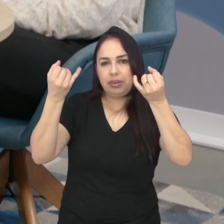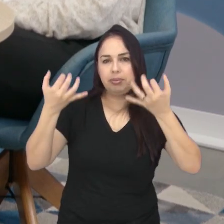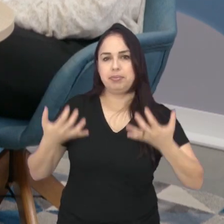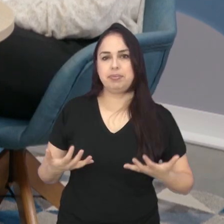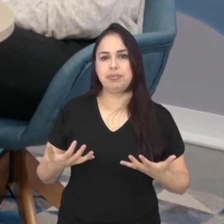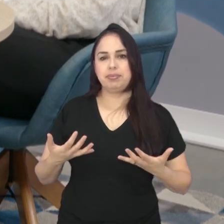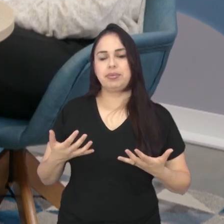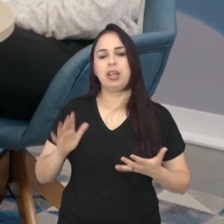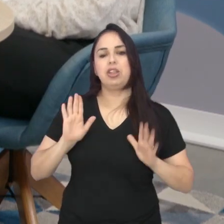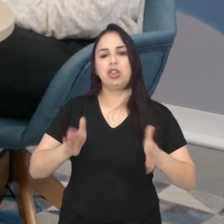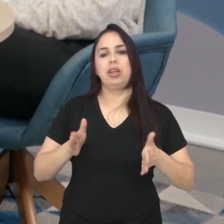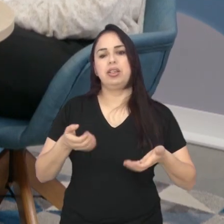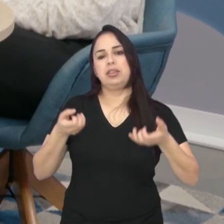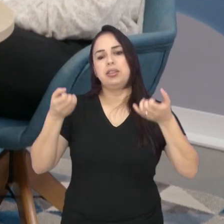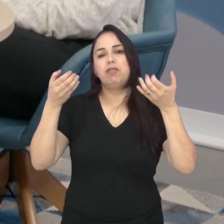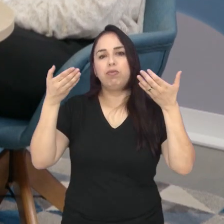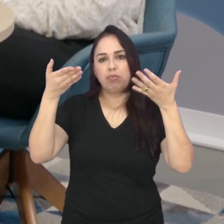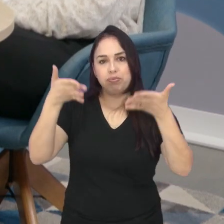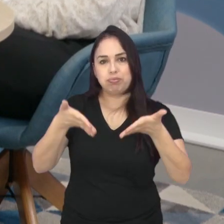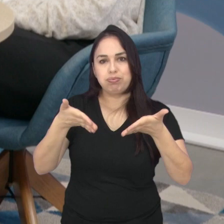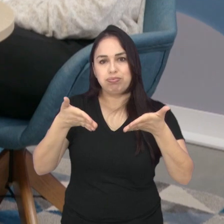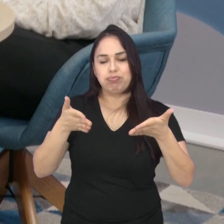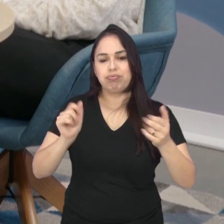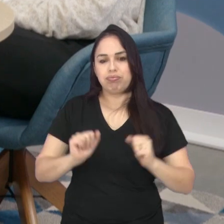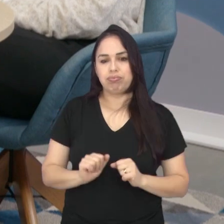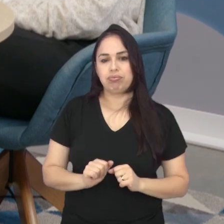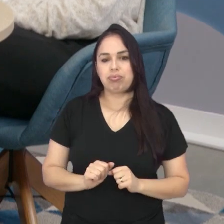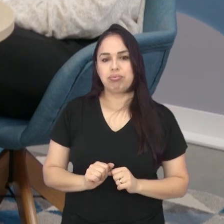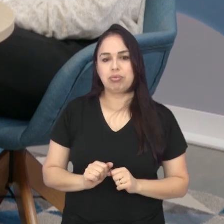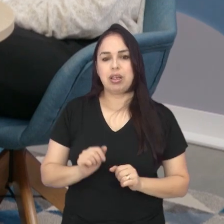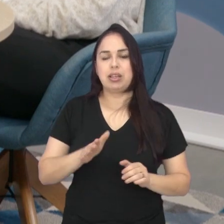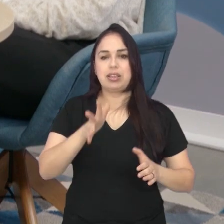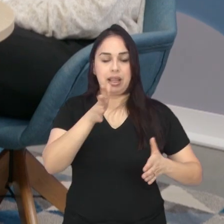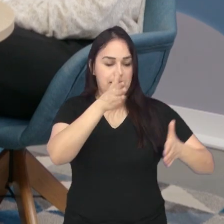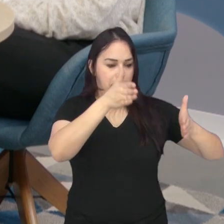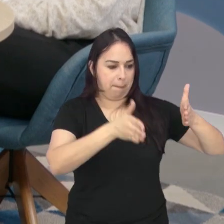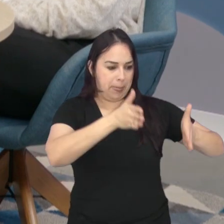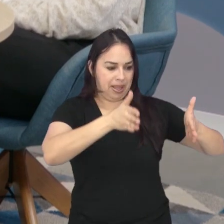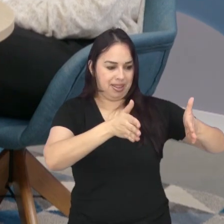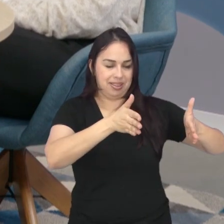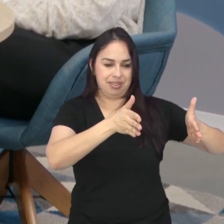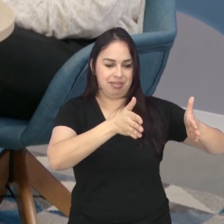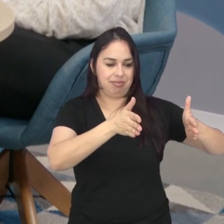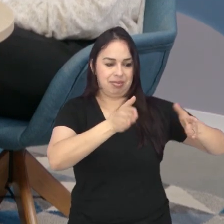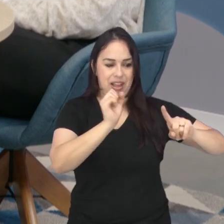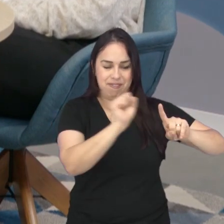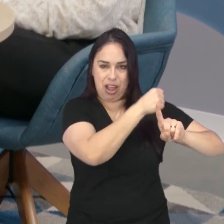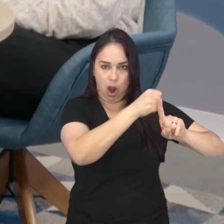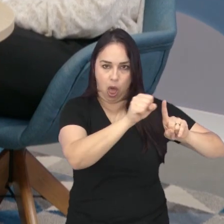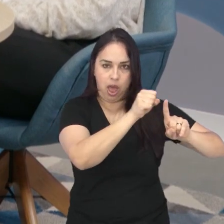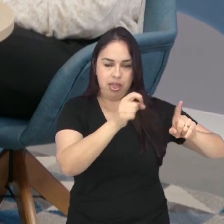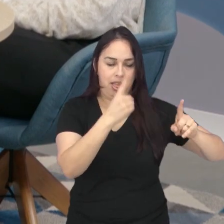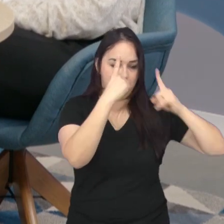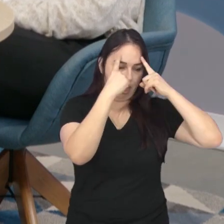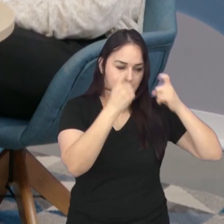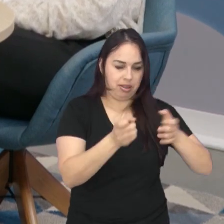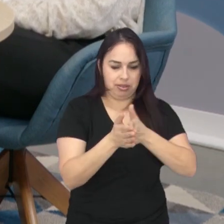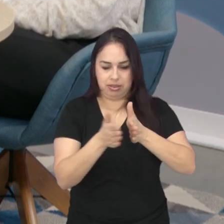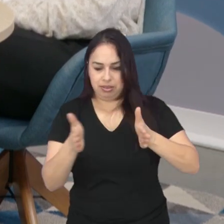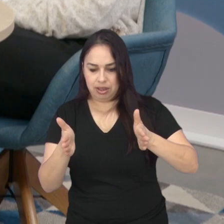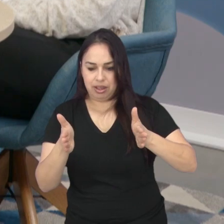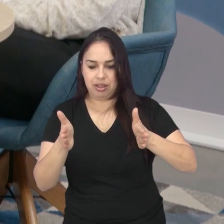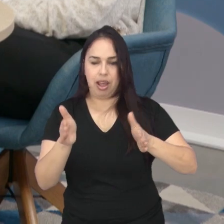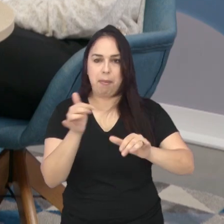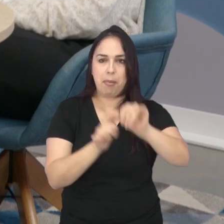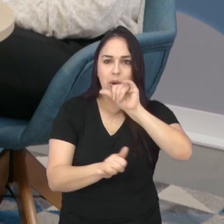já tocou rapidamente ali no início, sobre os ciclos. Tem os ciclos da violência, né? São 3, 4